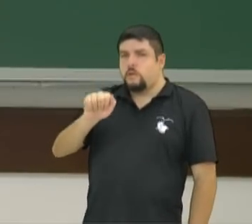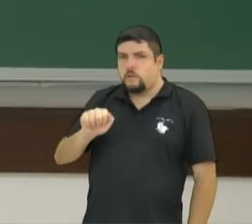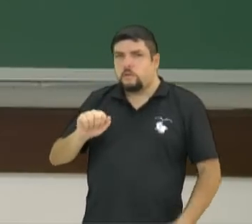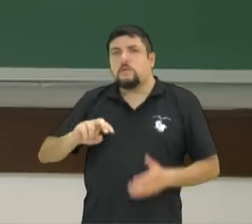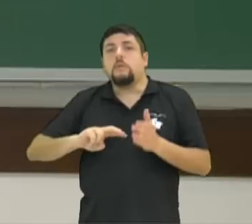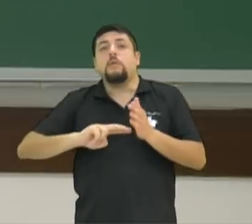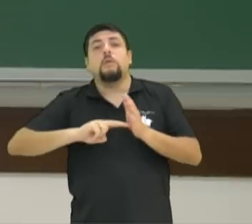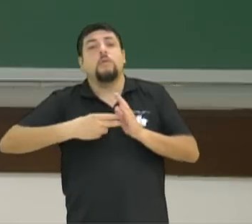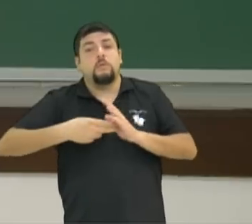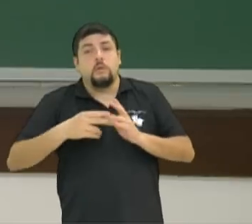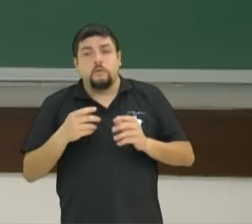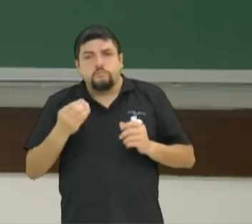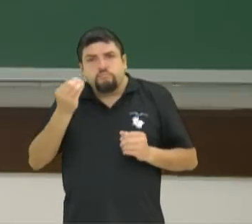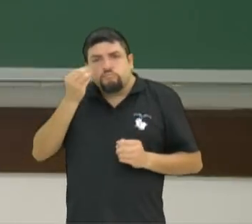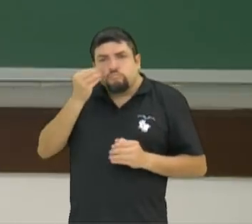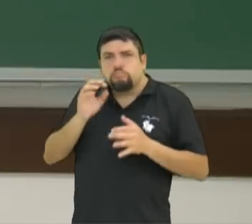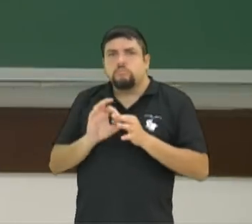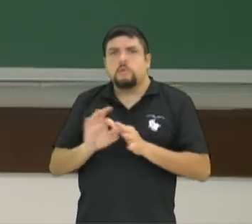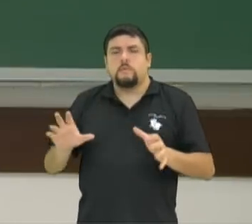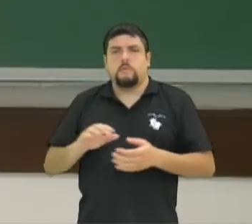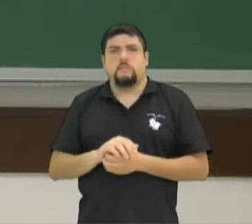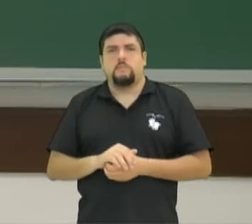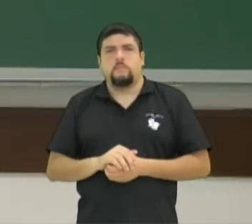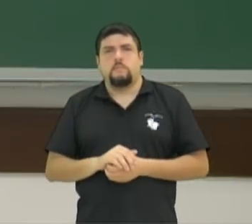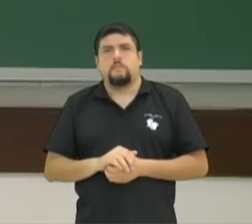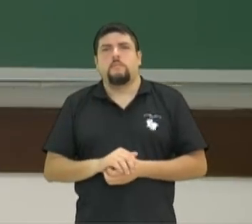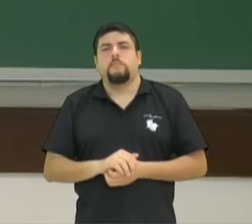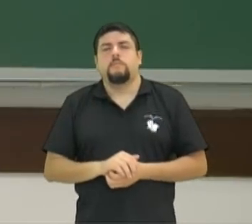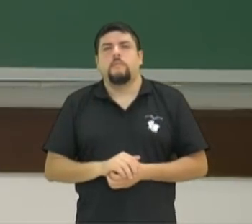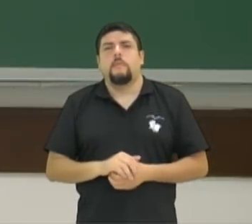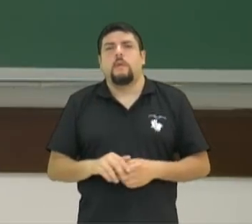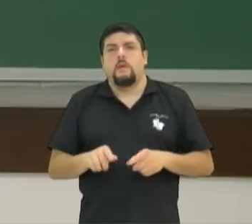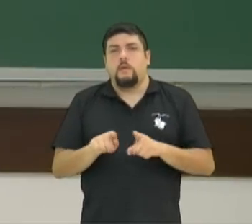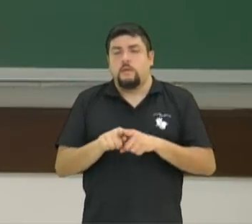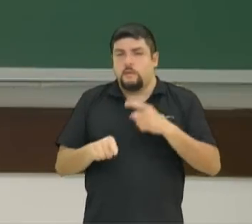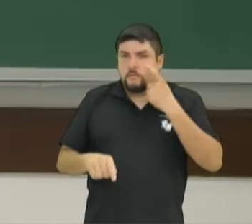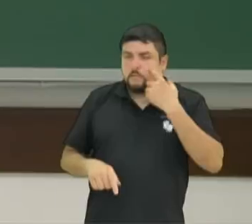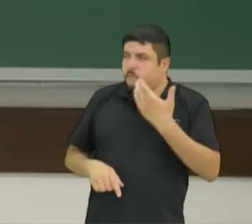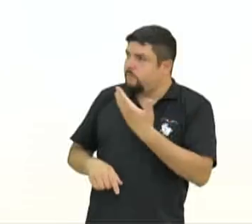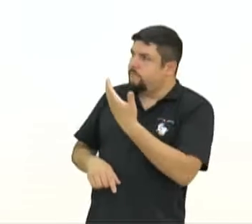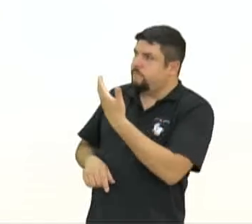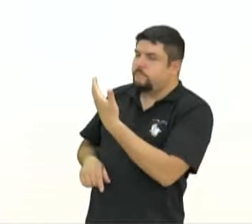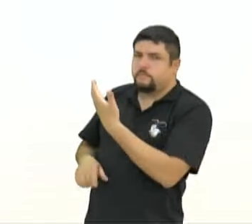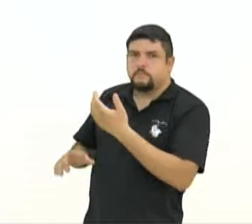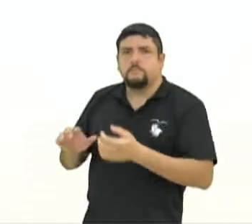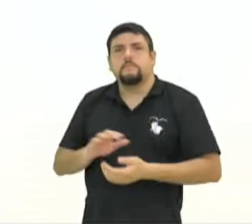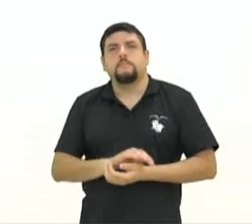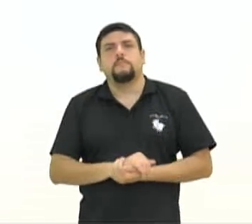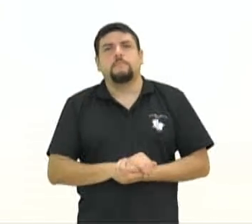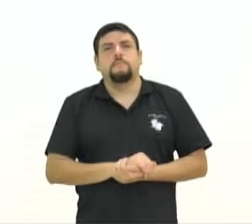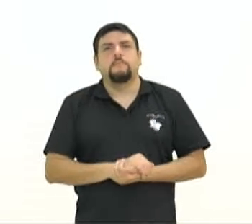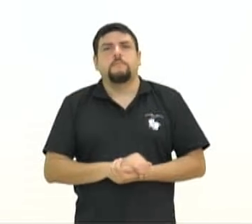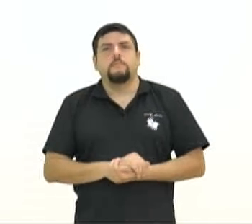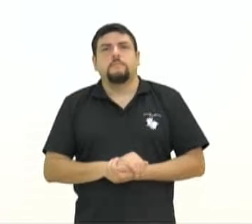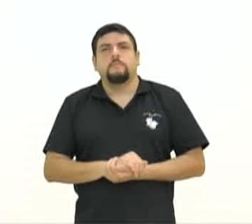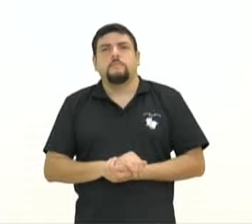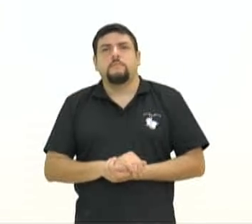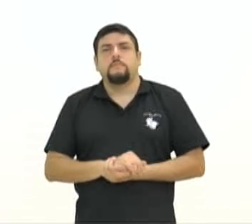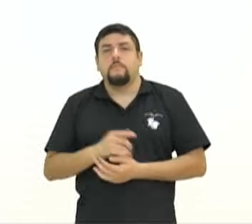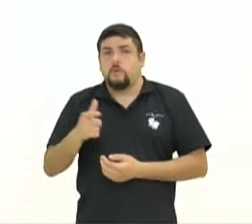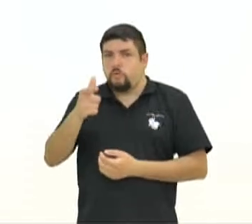dos ladinos, os escravos de ganho. E daí eu trago aqui para vocês uma imagem do Jean-Baptiste